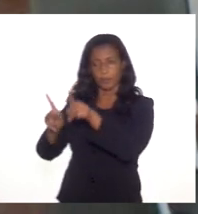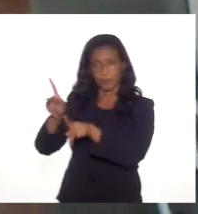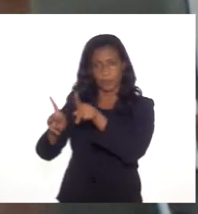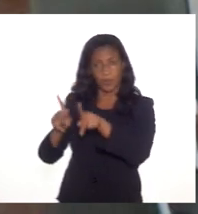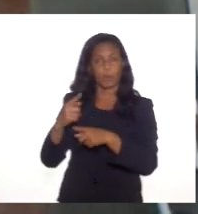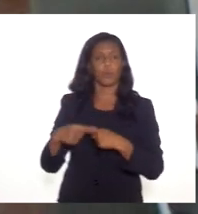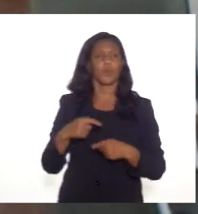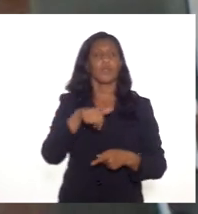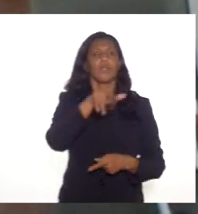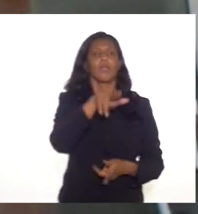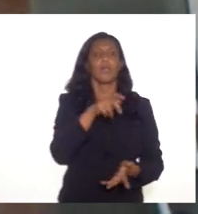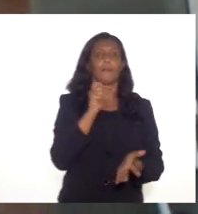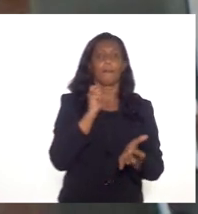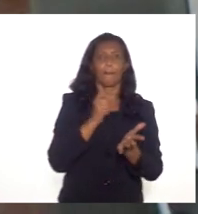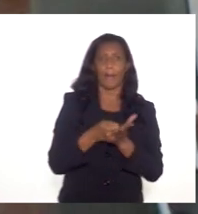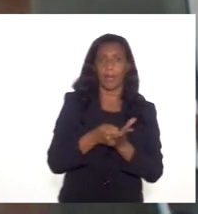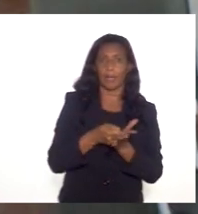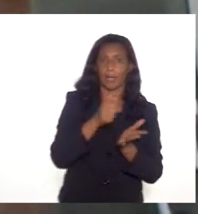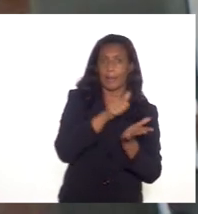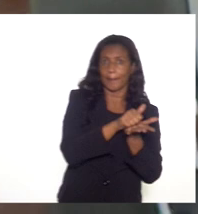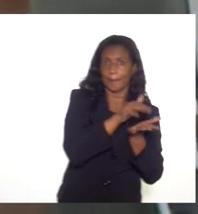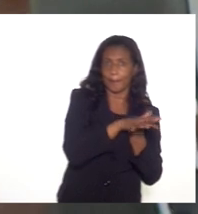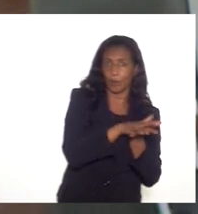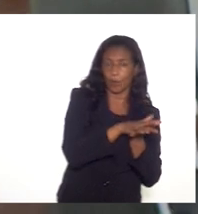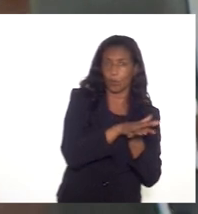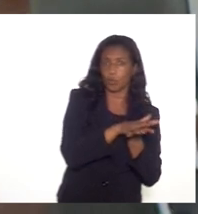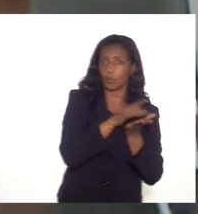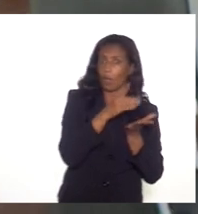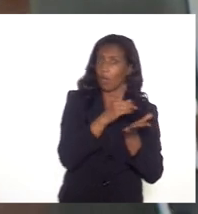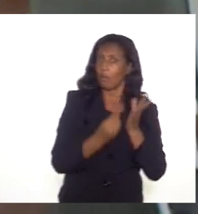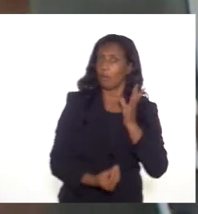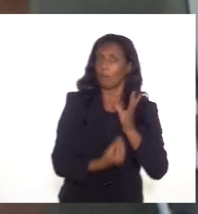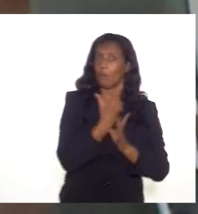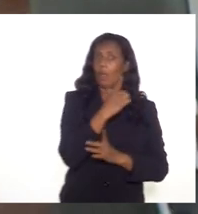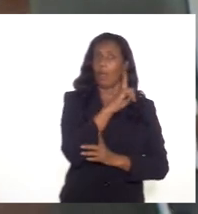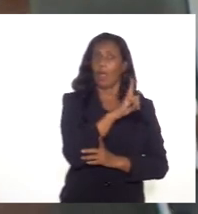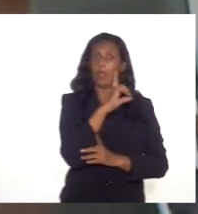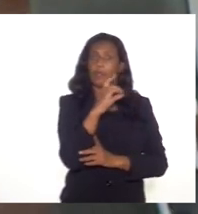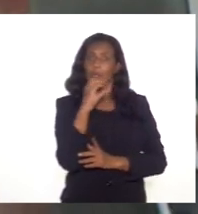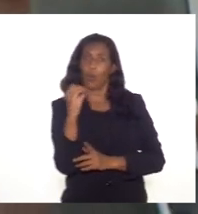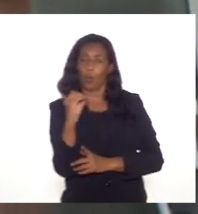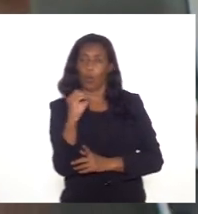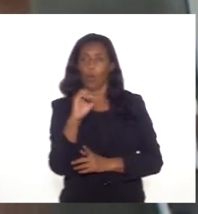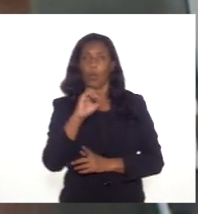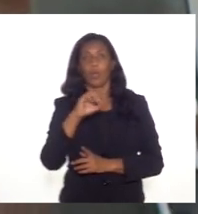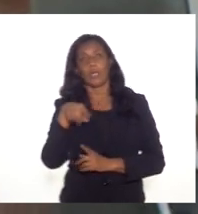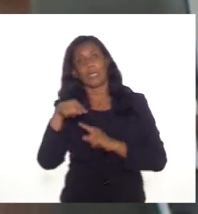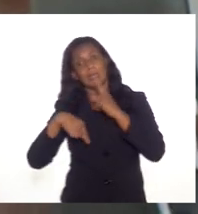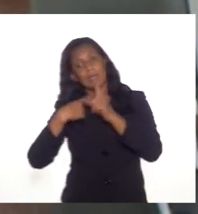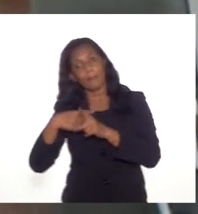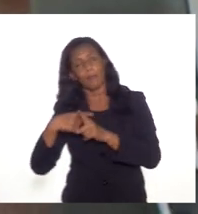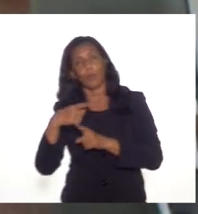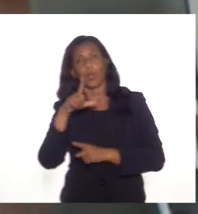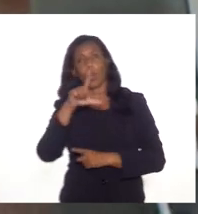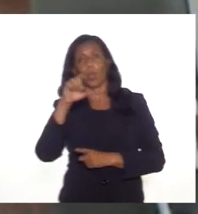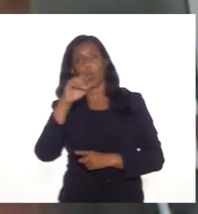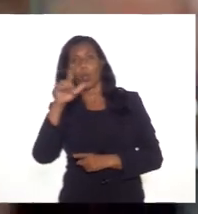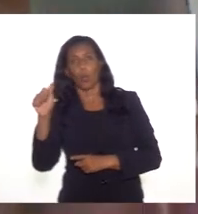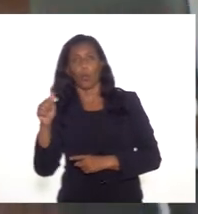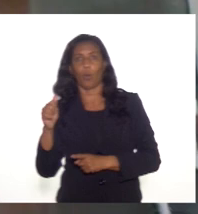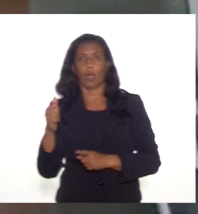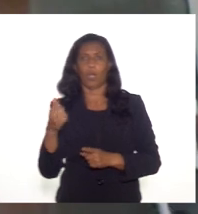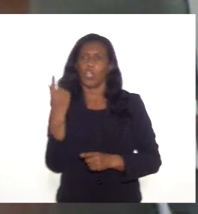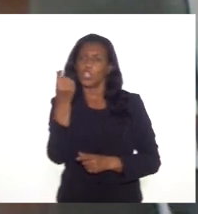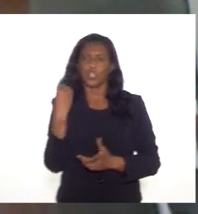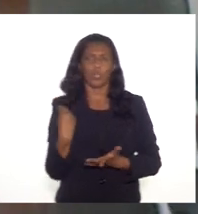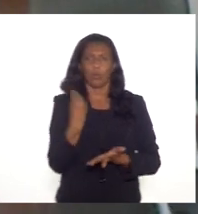imposto, é que faz existir a LDO e depois a LOA. O dinheiro não cai na mão do governante de